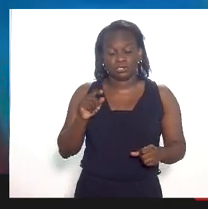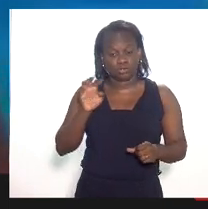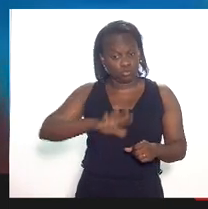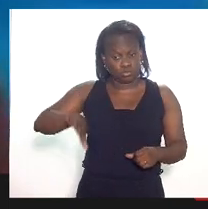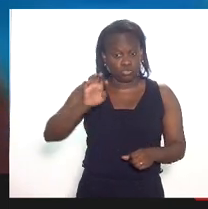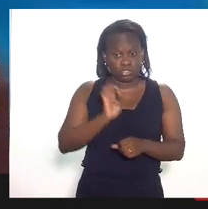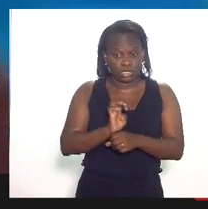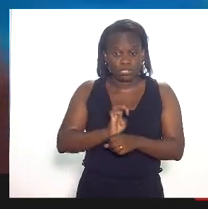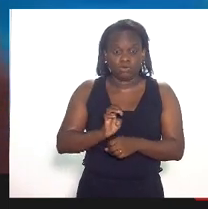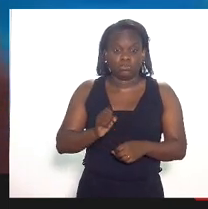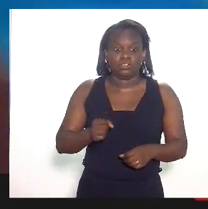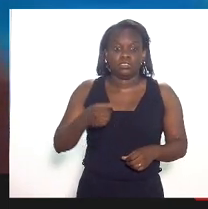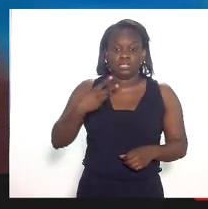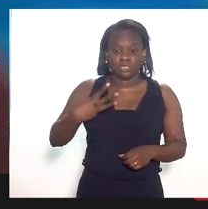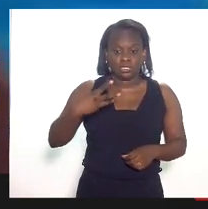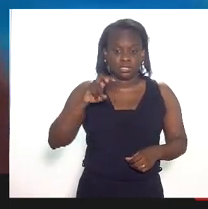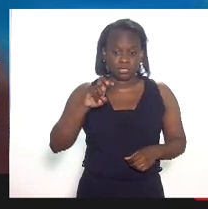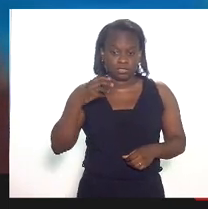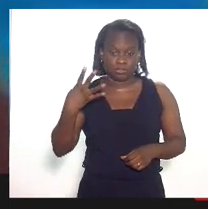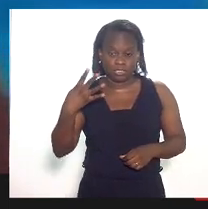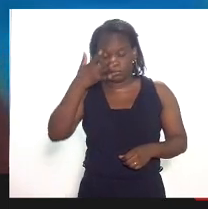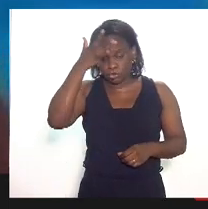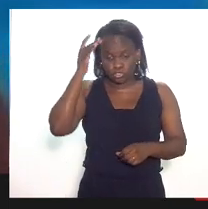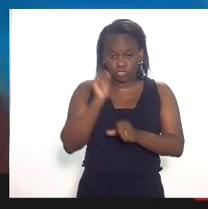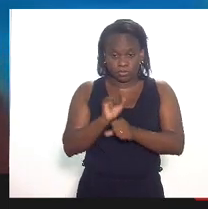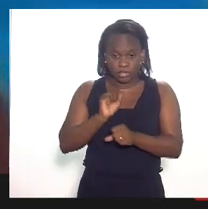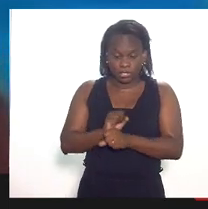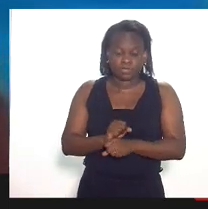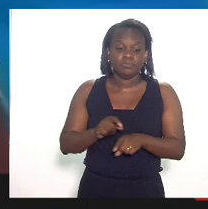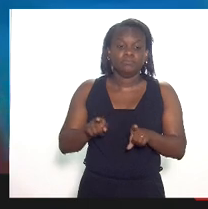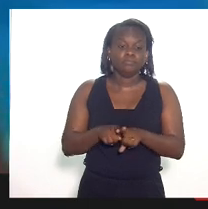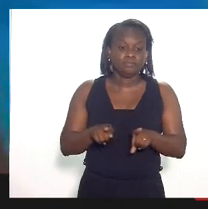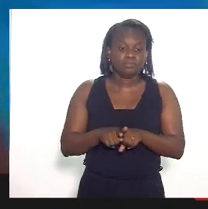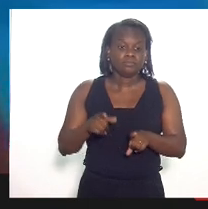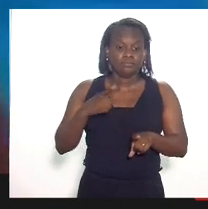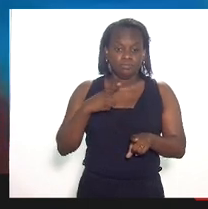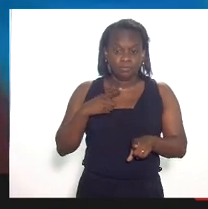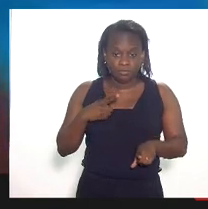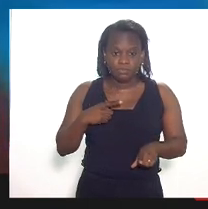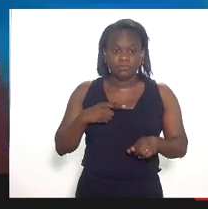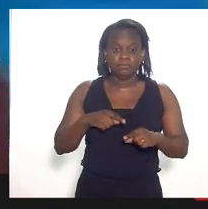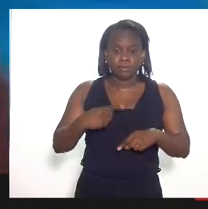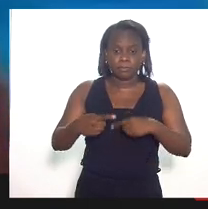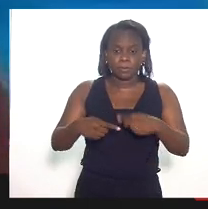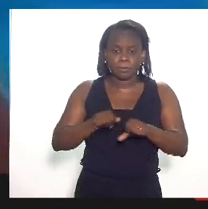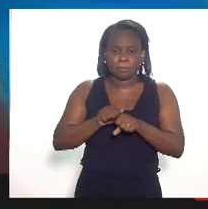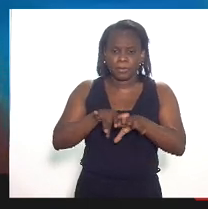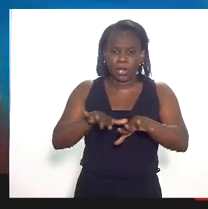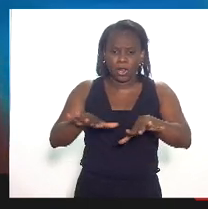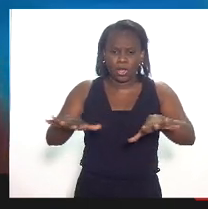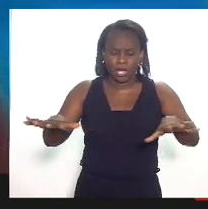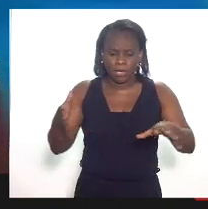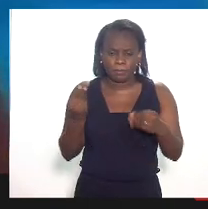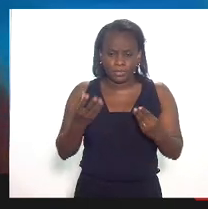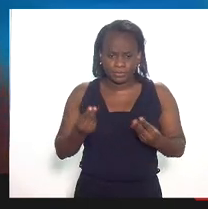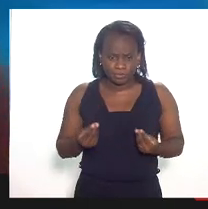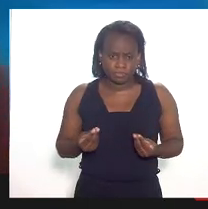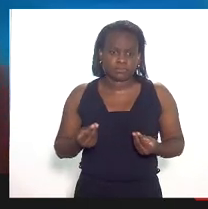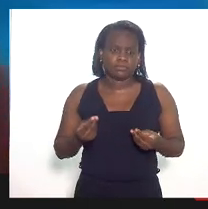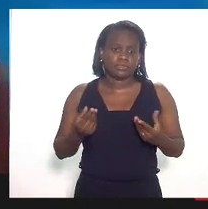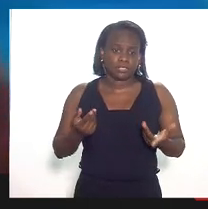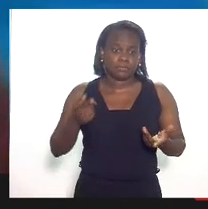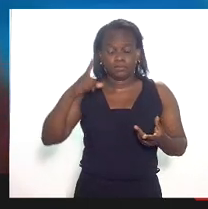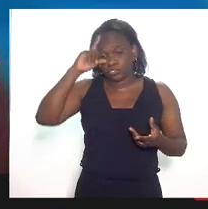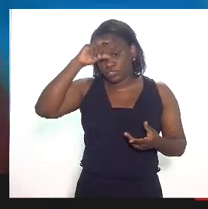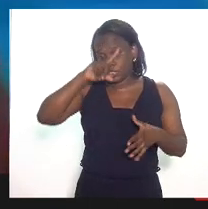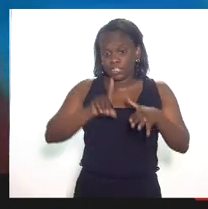o estado, todos os municípios, 354 pessoas na fila. Temos uma cadeia de transmissão cada vez maior, com uma dificuldade